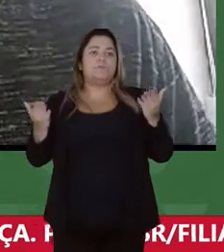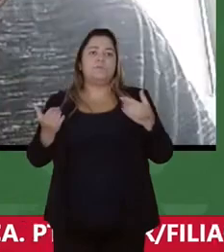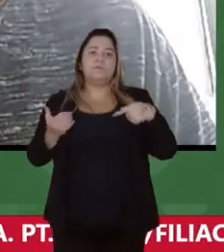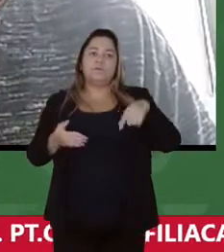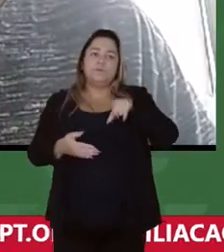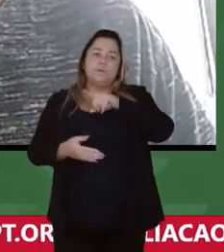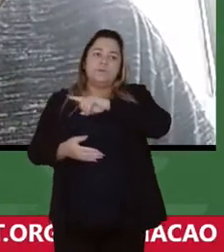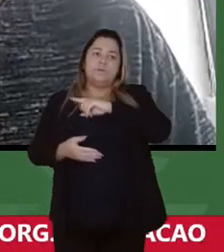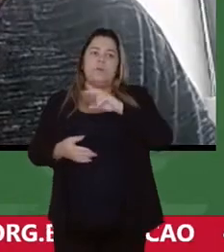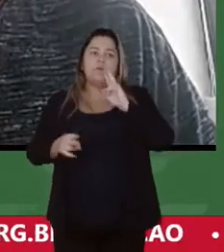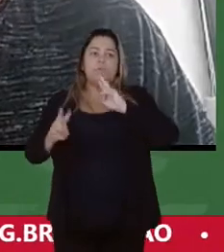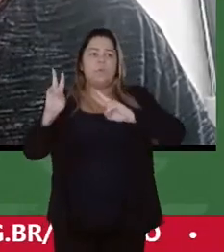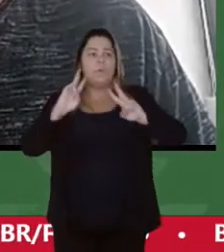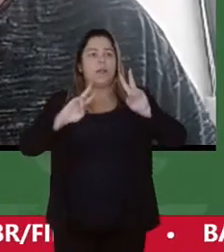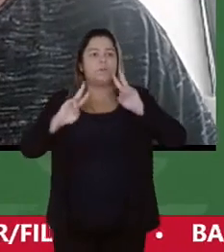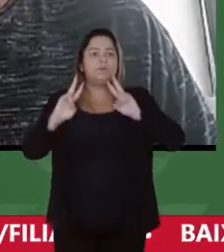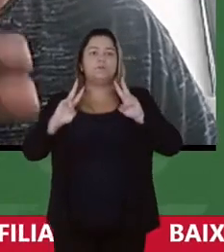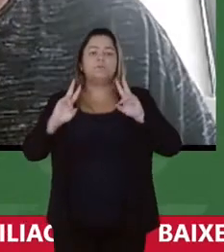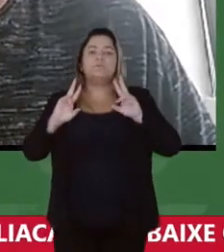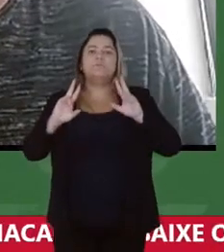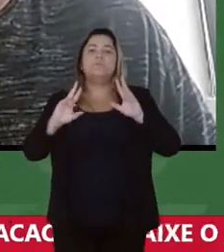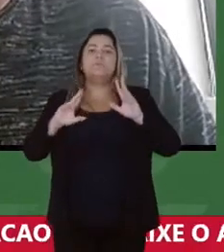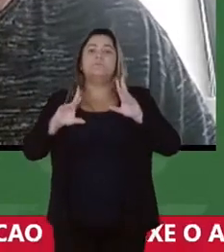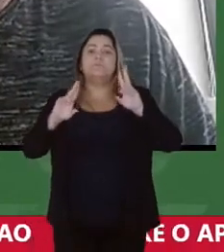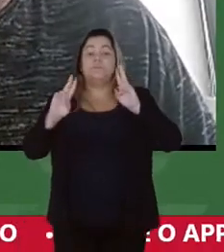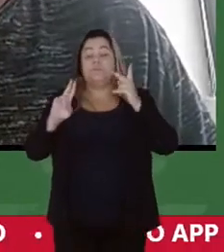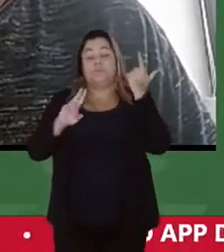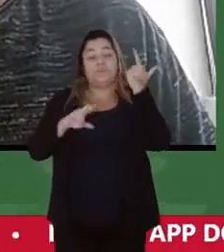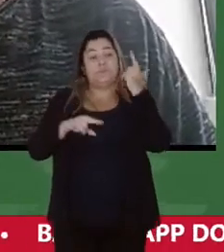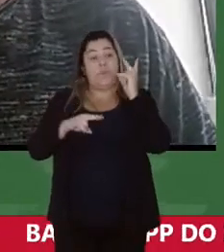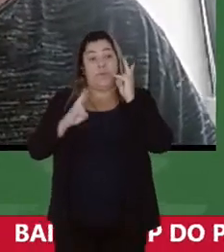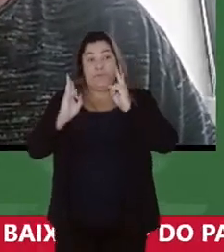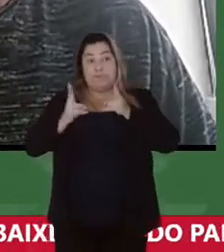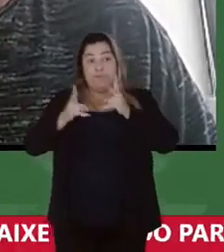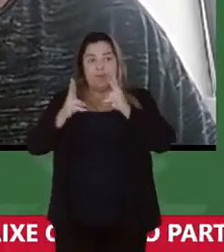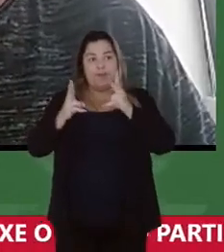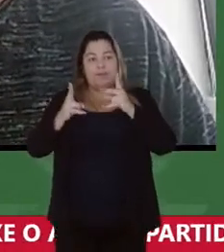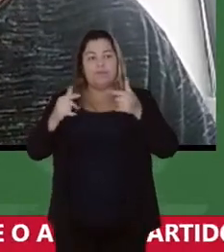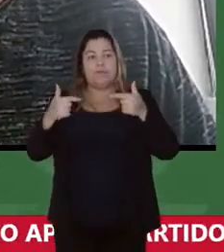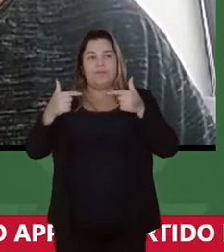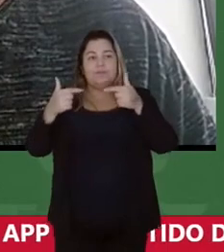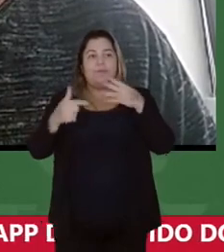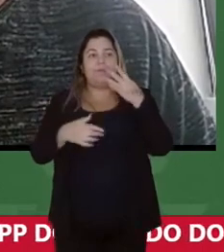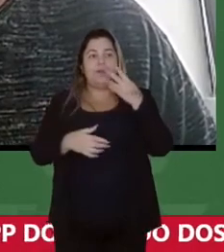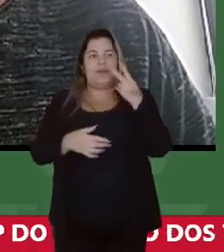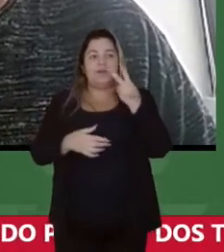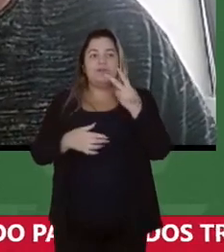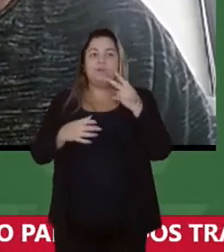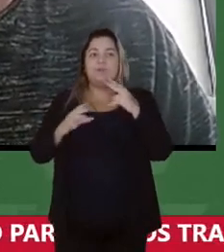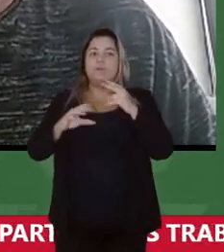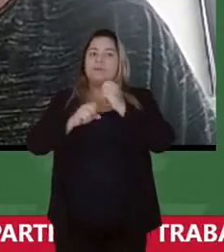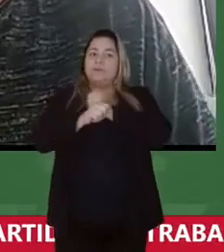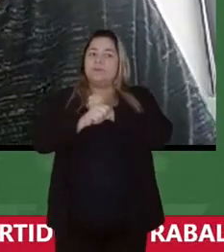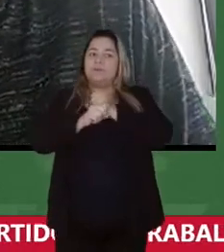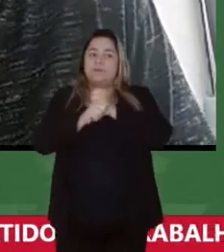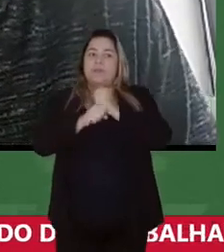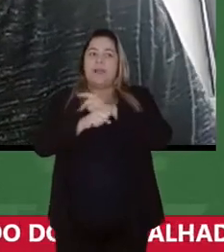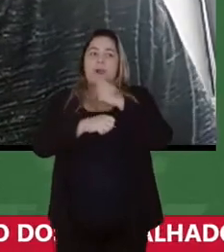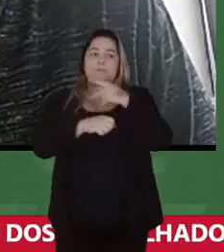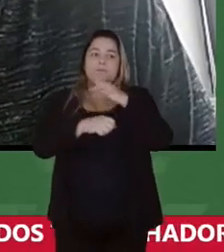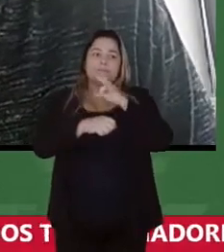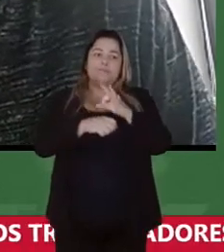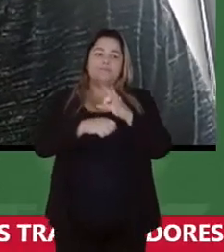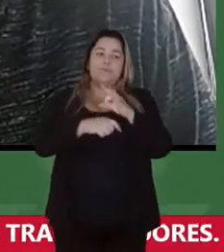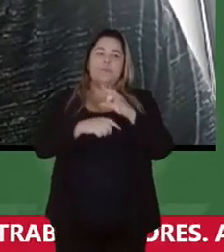todas as pessoas que estão nos assistindo e vamos continuar a luta. Viva o PT, viva os 42 anos do Partido dos Trabalhadores e das Trabalhadoras.